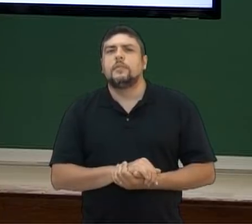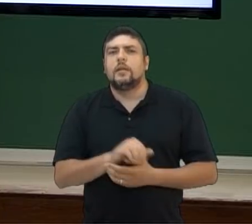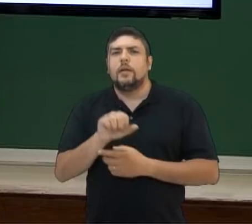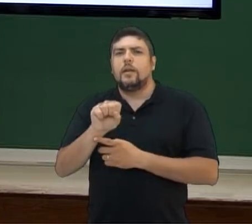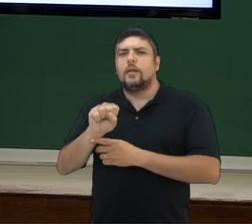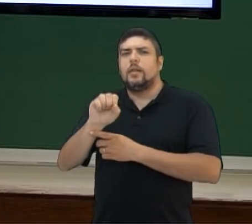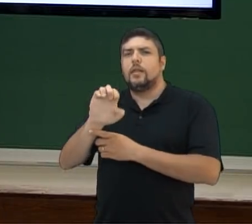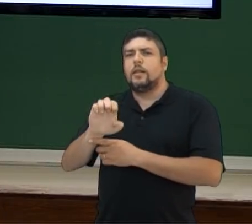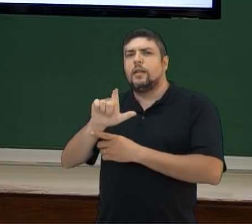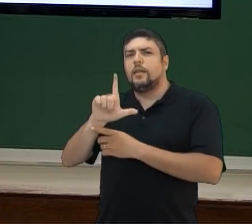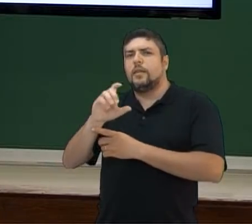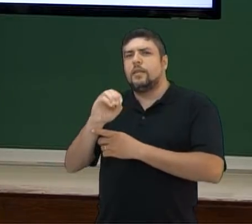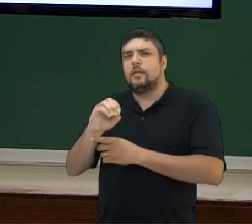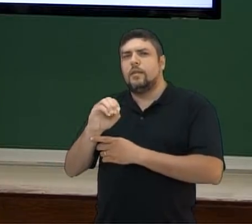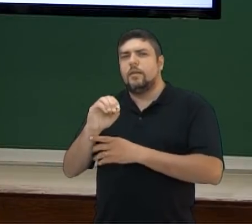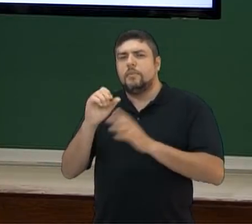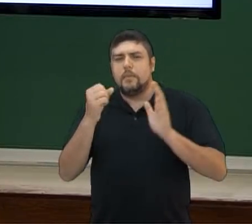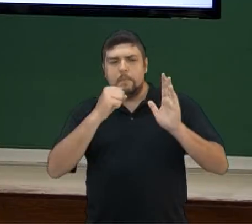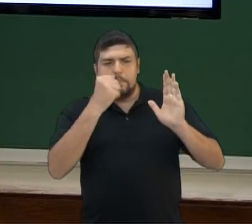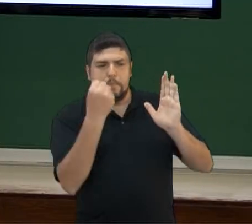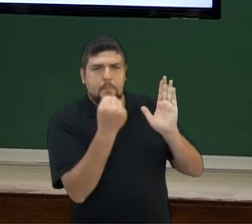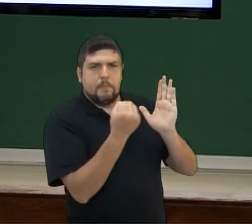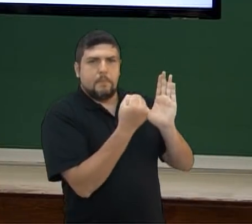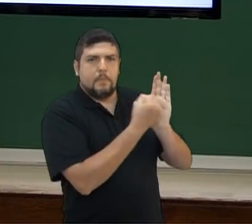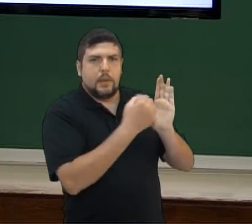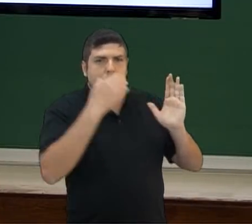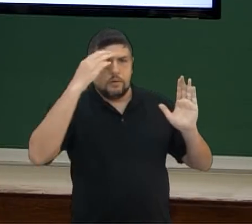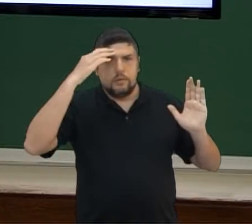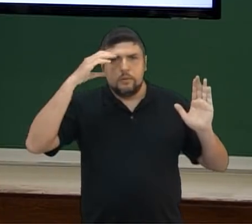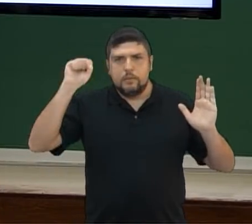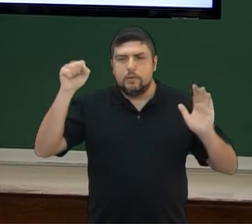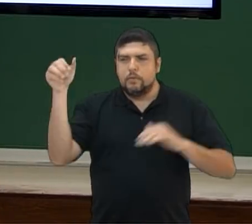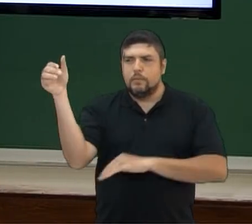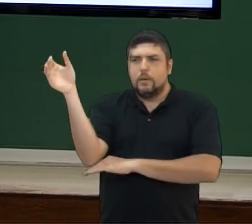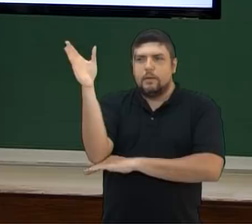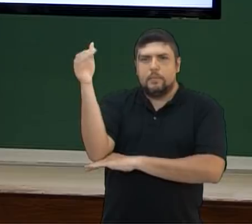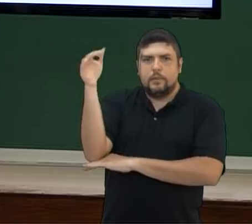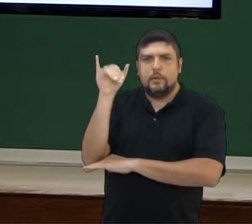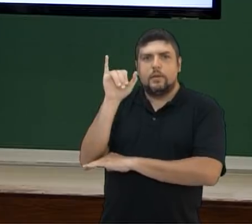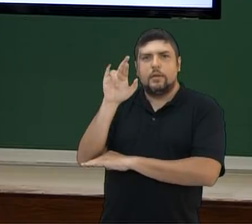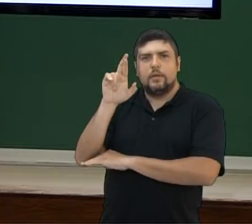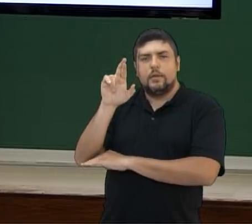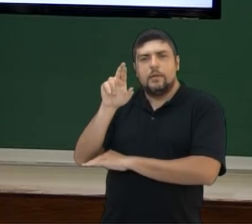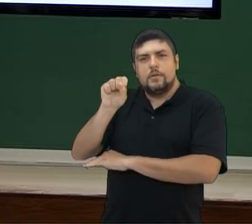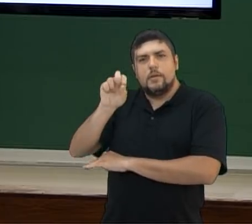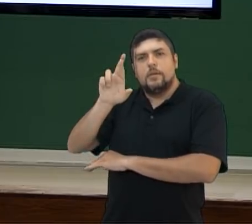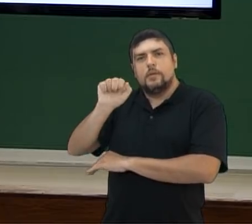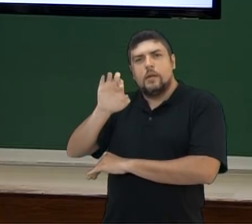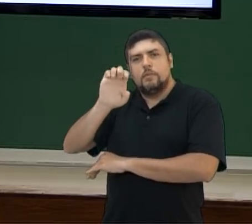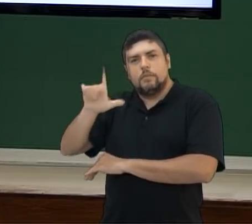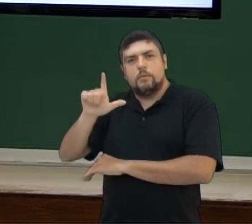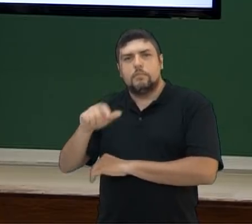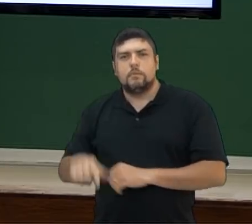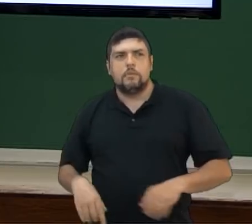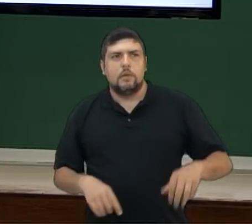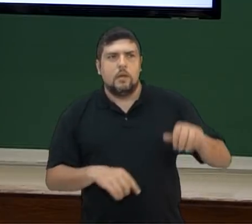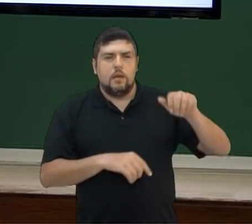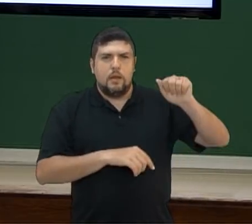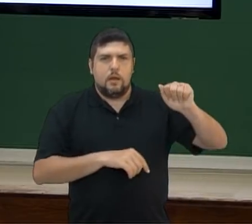de Salomão, está no centro da bandeira de Israel. Letra A, estrela de Davi. B, cinturão de